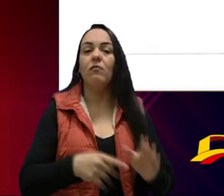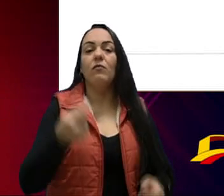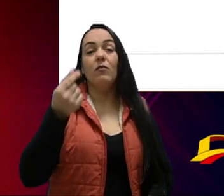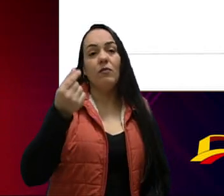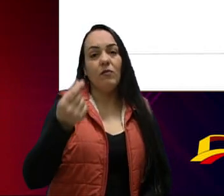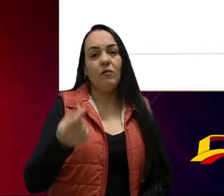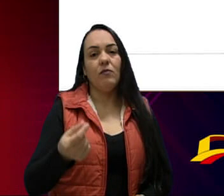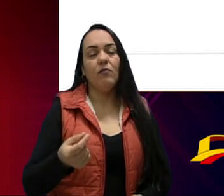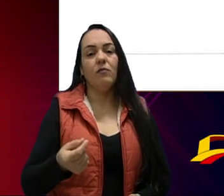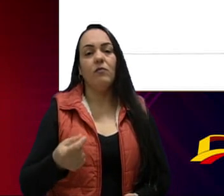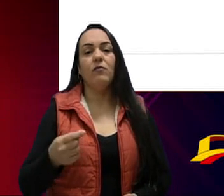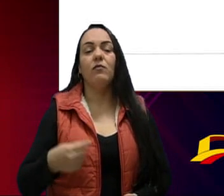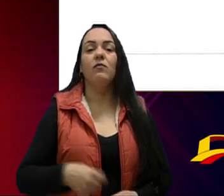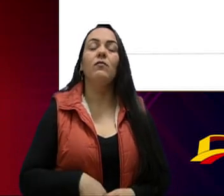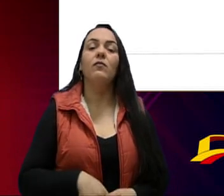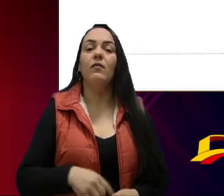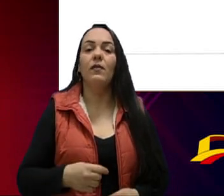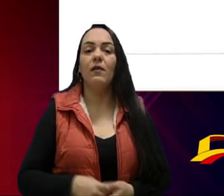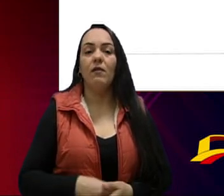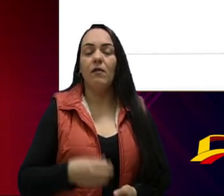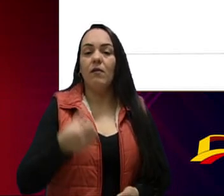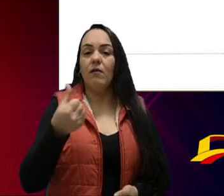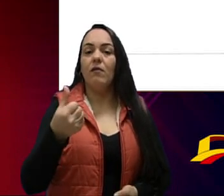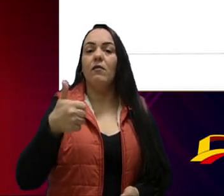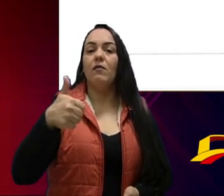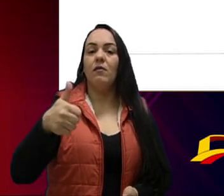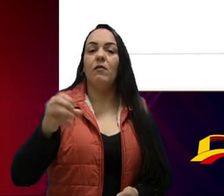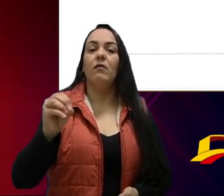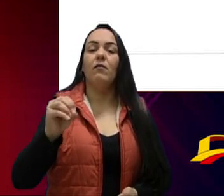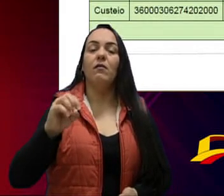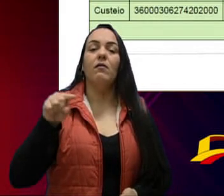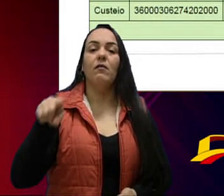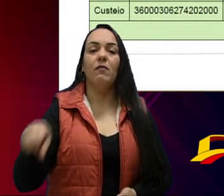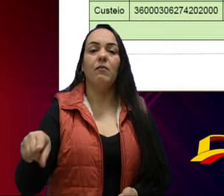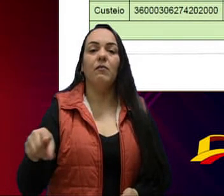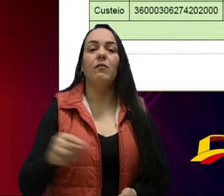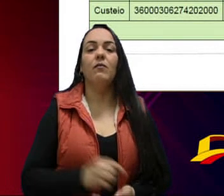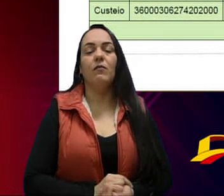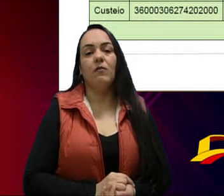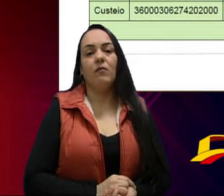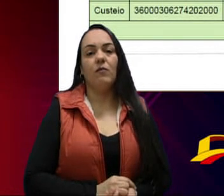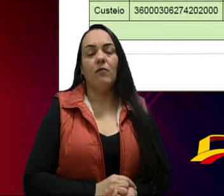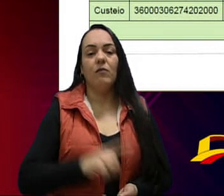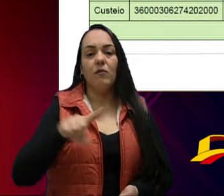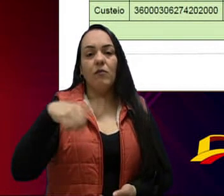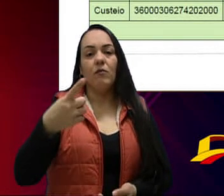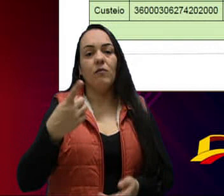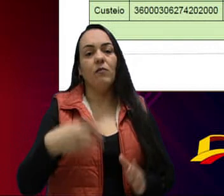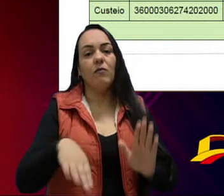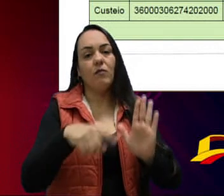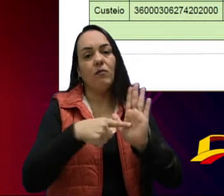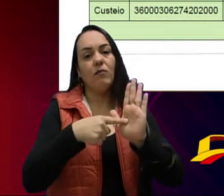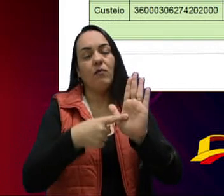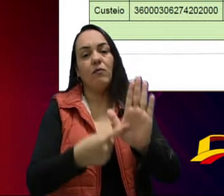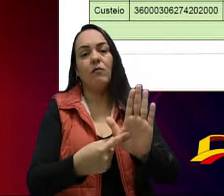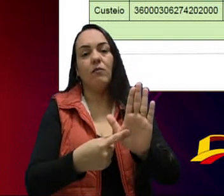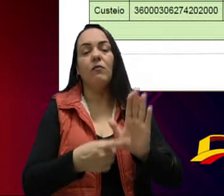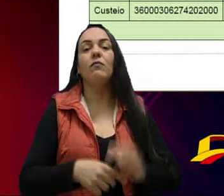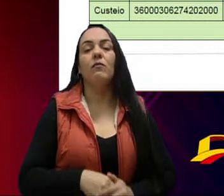com esse valor totalizando 610 mil o próximo slide